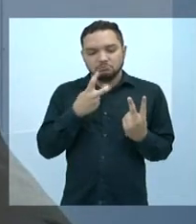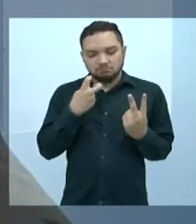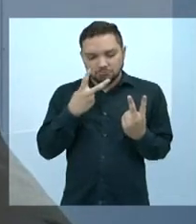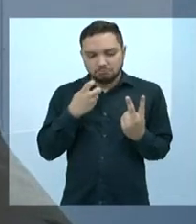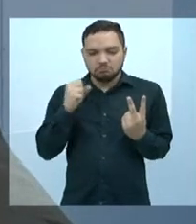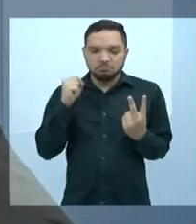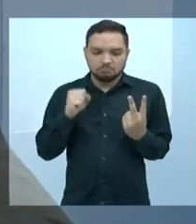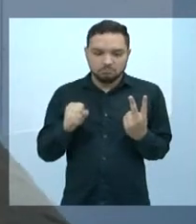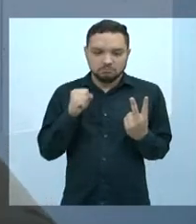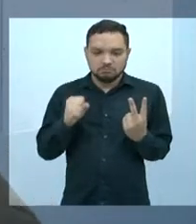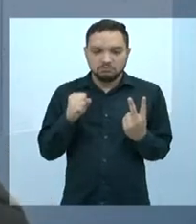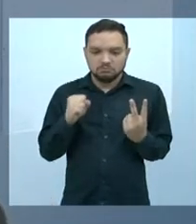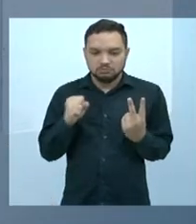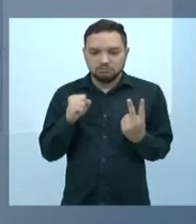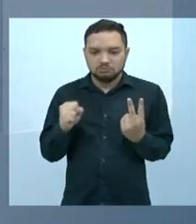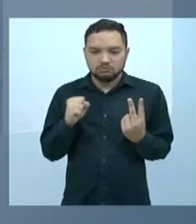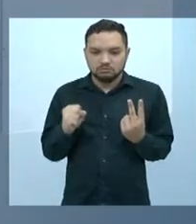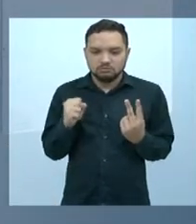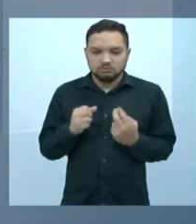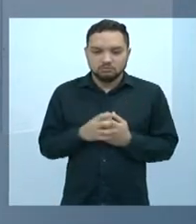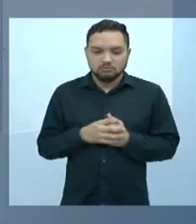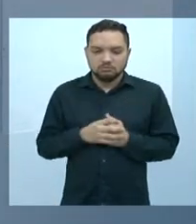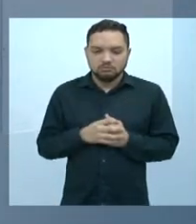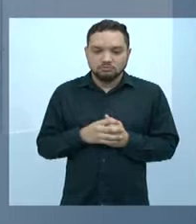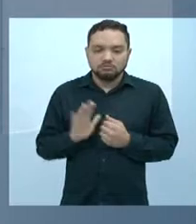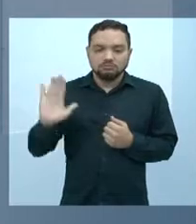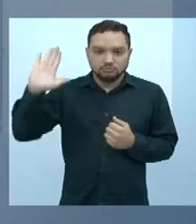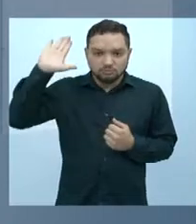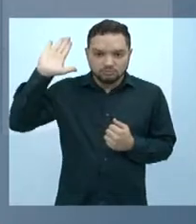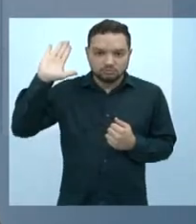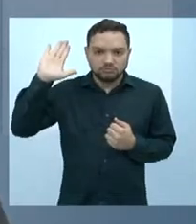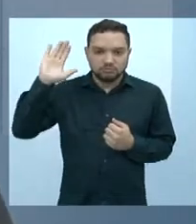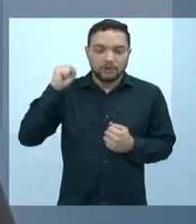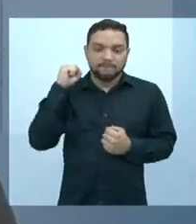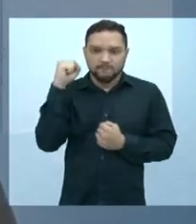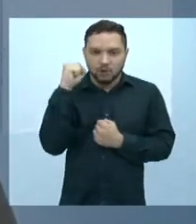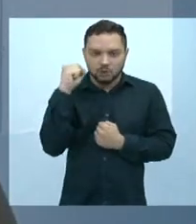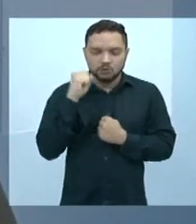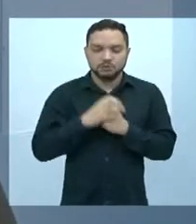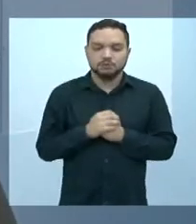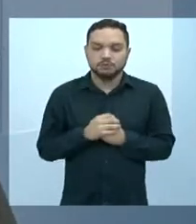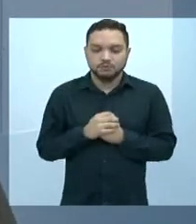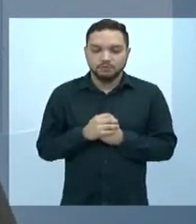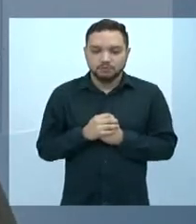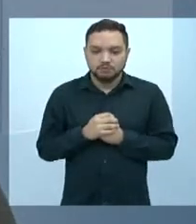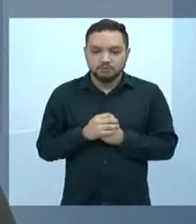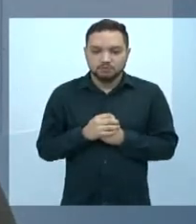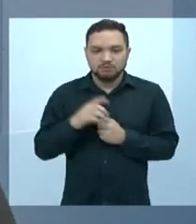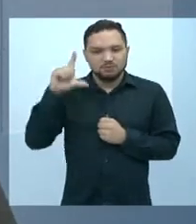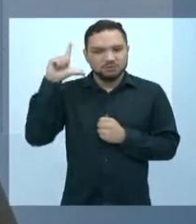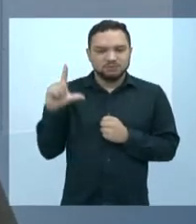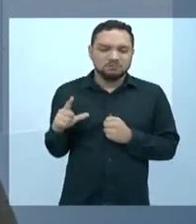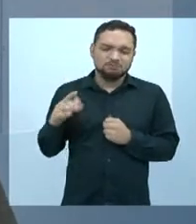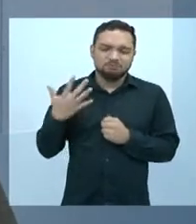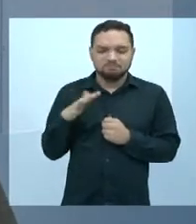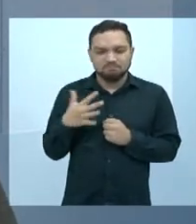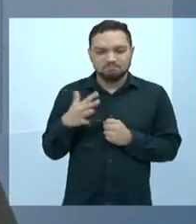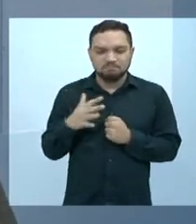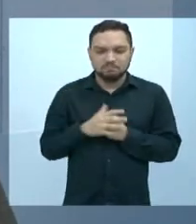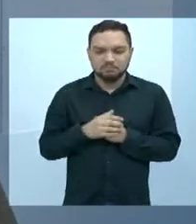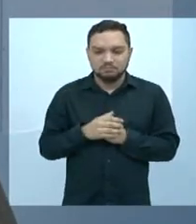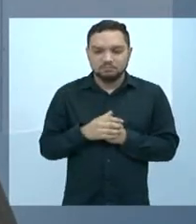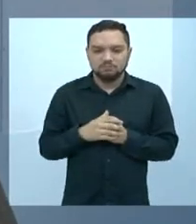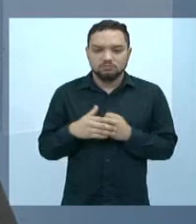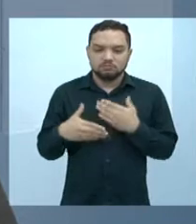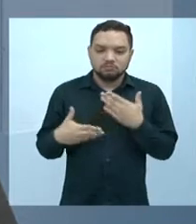poderiam ser candidatos mais competitivos. Começariam mais embaixo em relação ao Luciane Lima, mas no processo